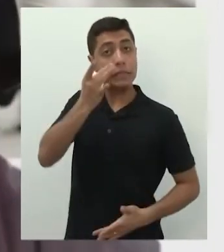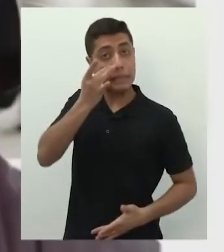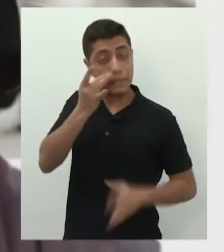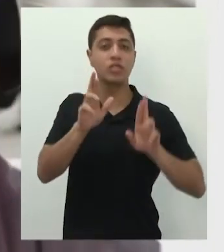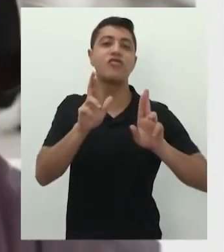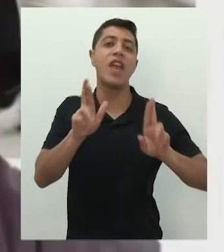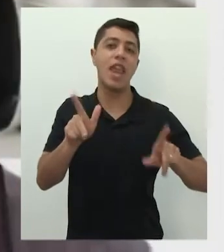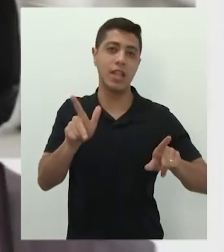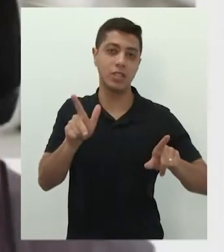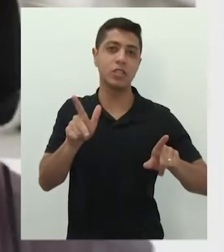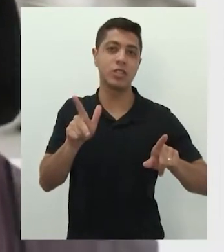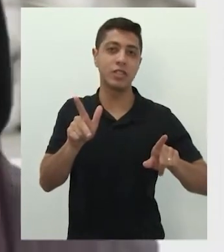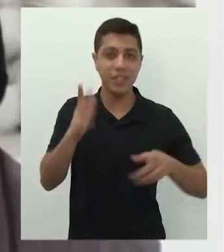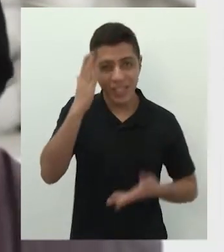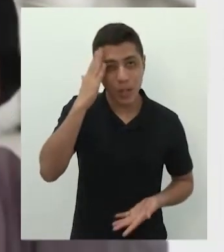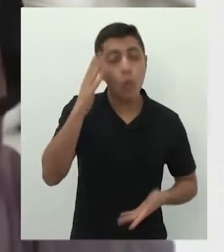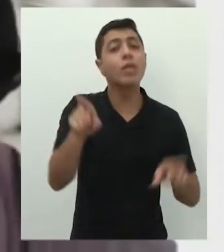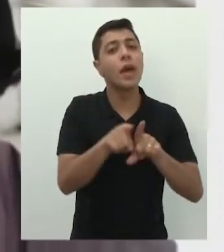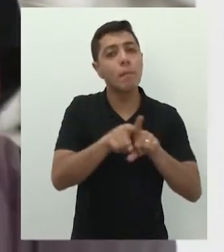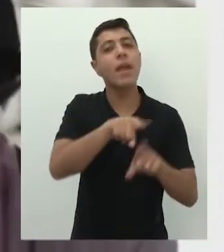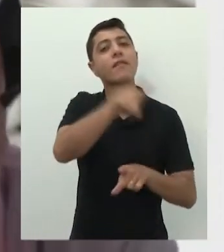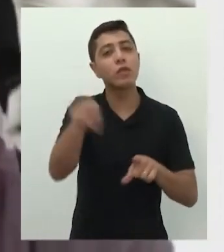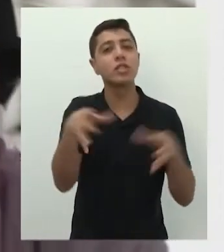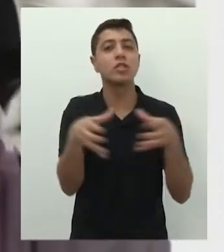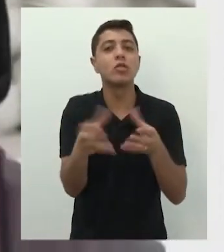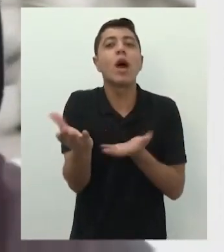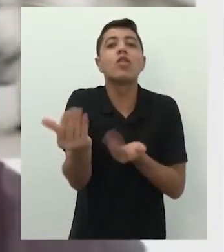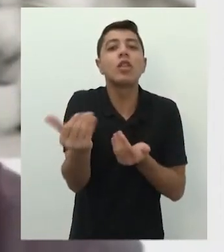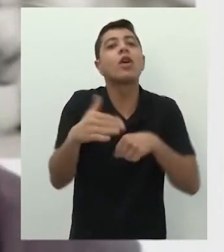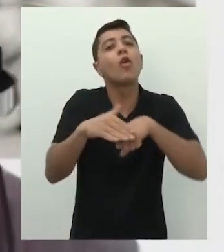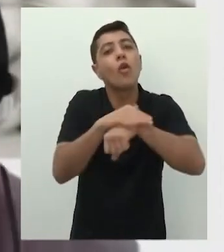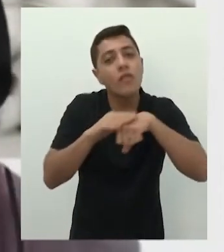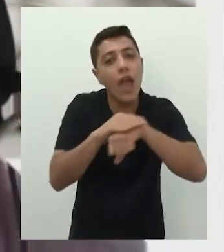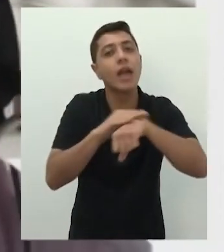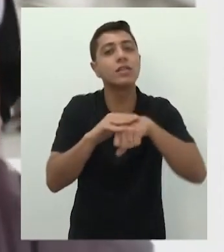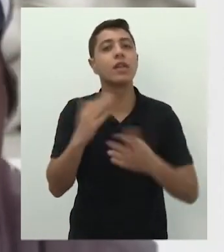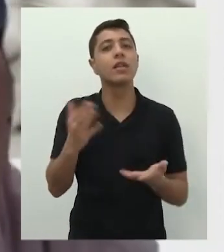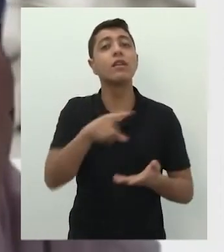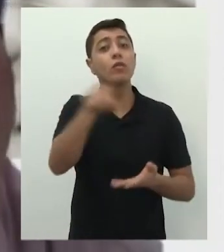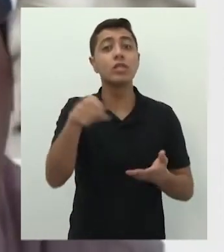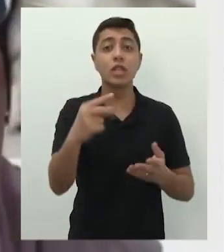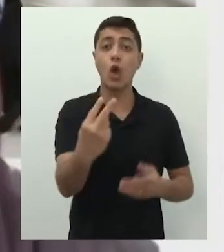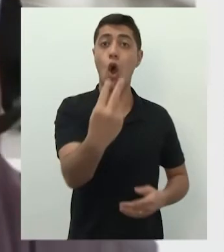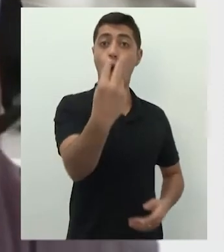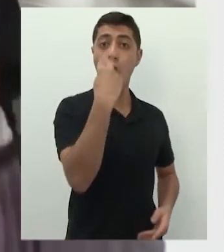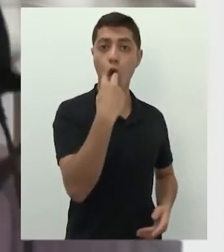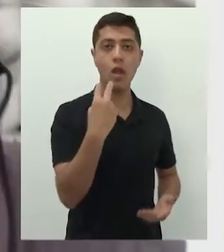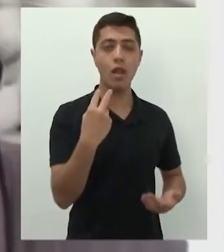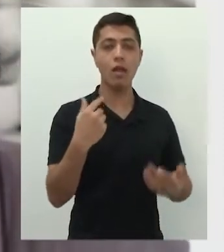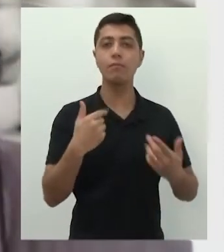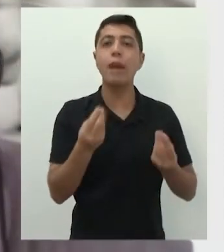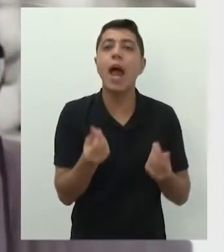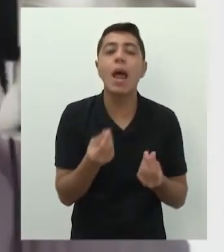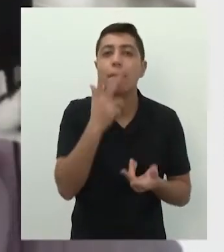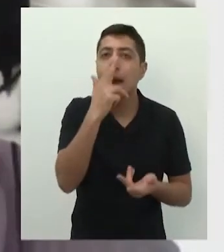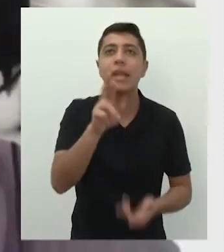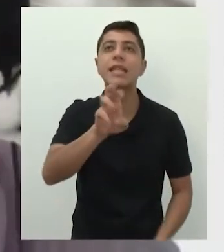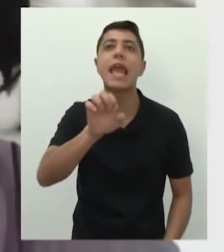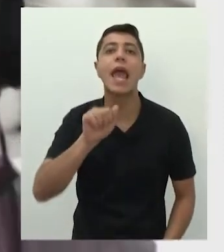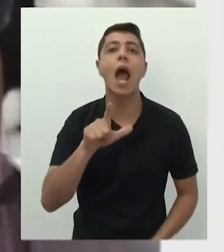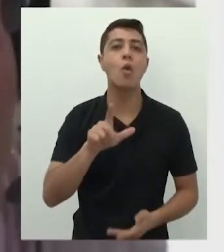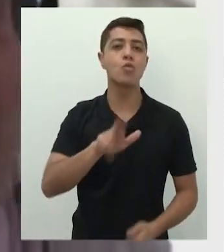para mim: tudo bem, doutor Benito, o senhor caiu? Tudo bem, o senhor caiu? É isso, a comunicação pela internet nos força também a ter